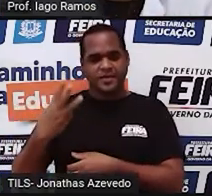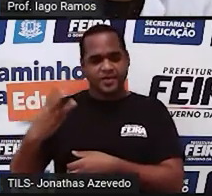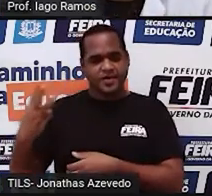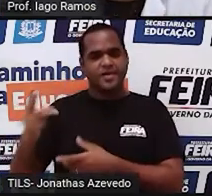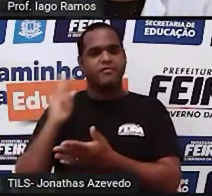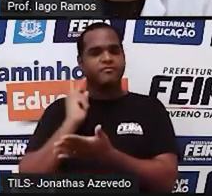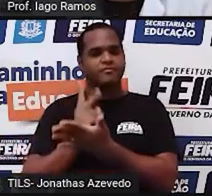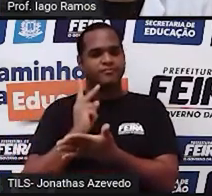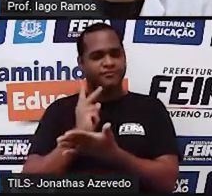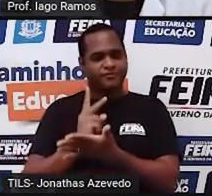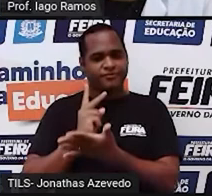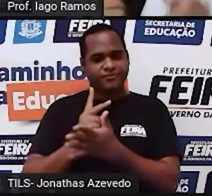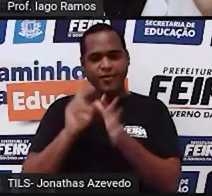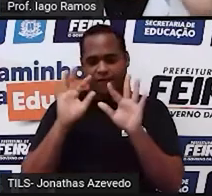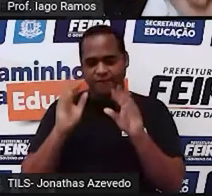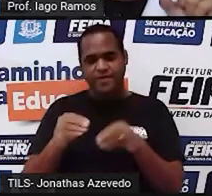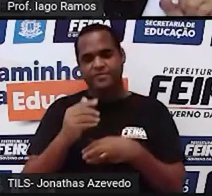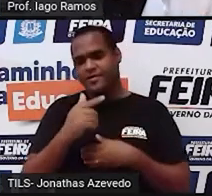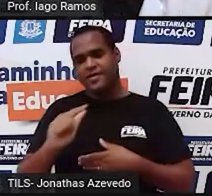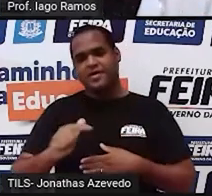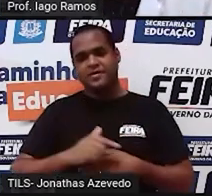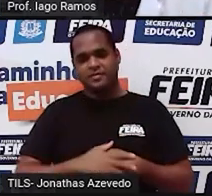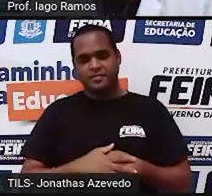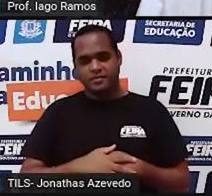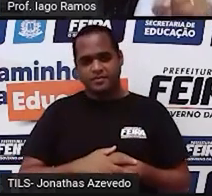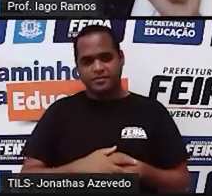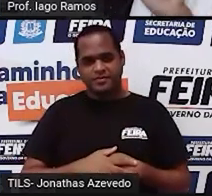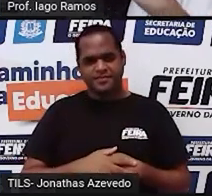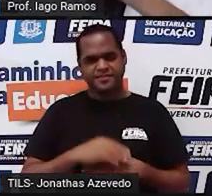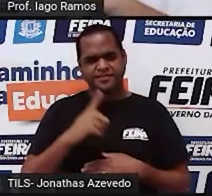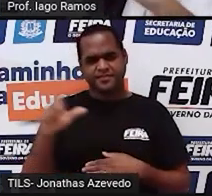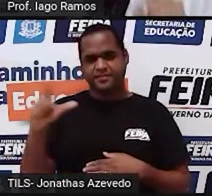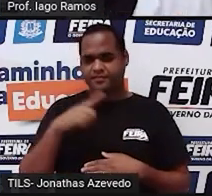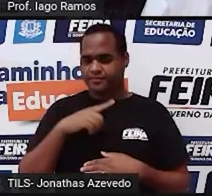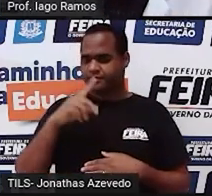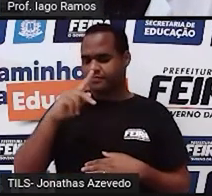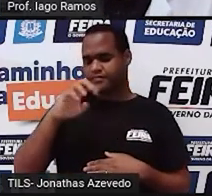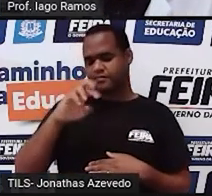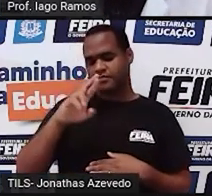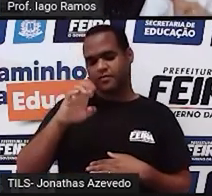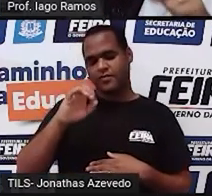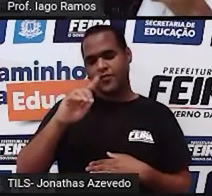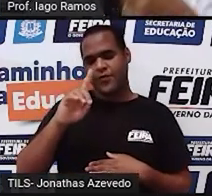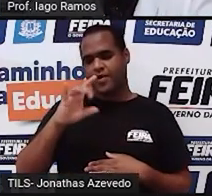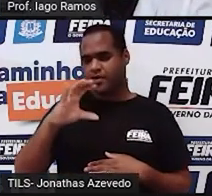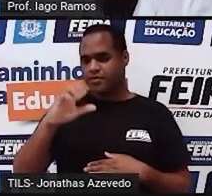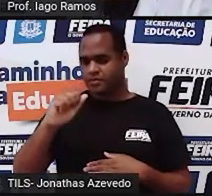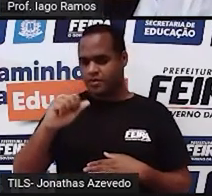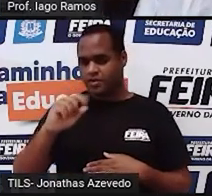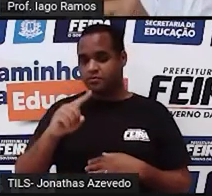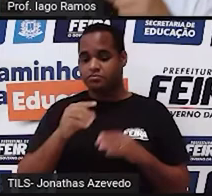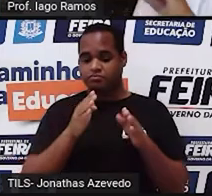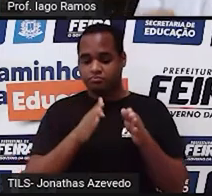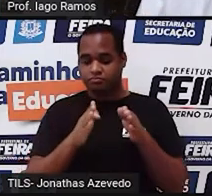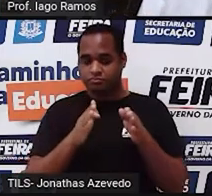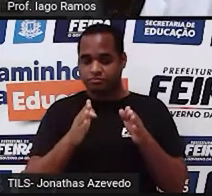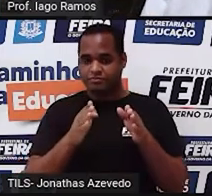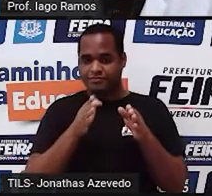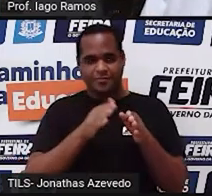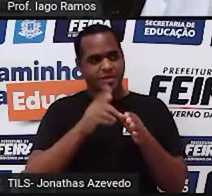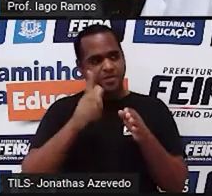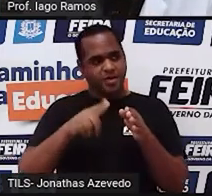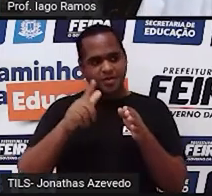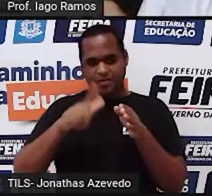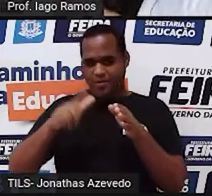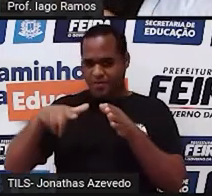tempo todo infinitamente Essas são as dízimas periódicas período vende